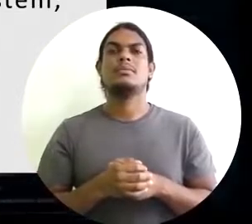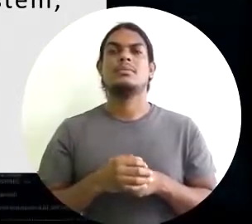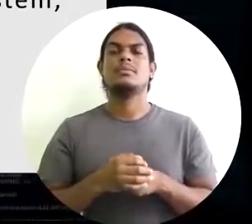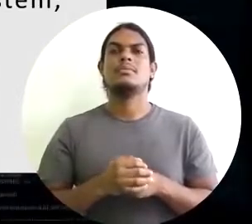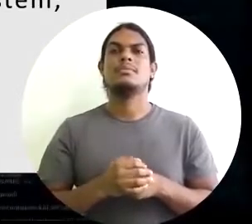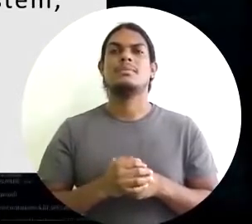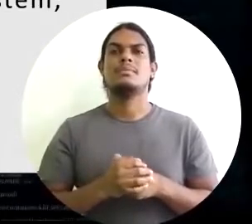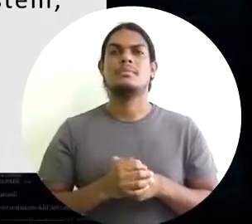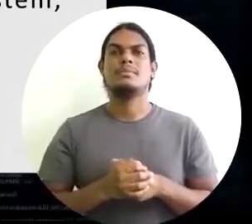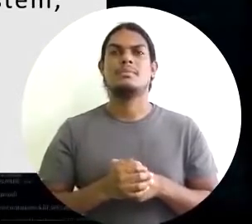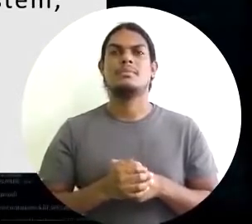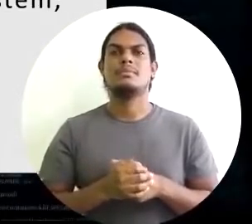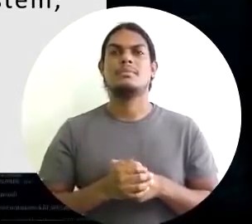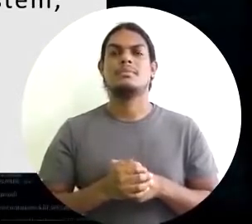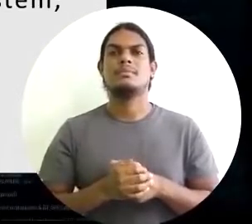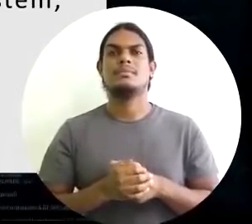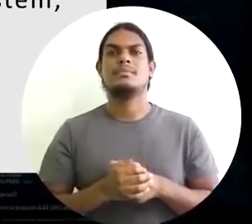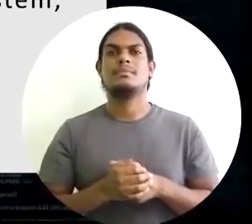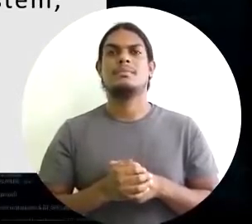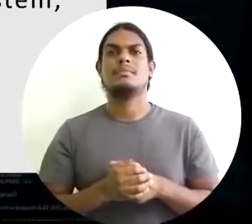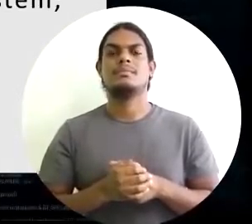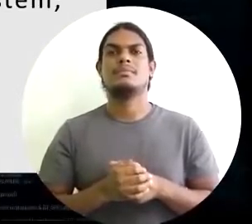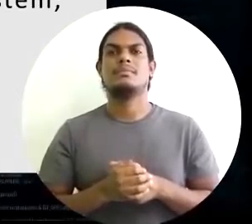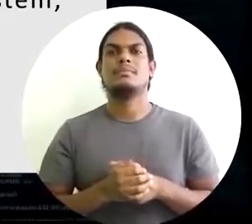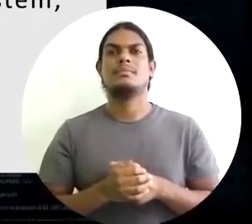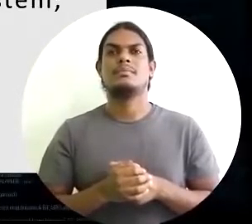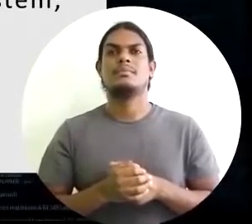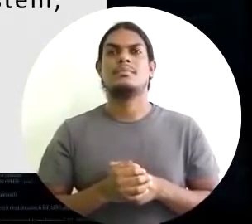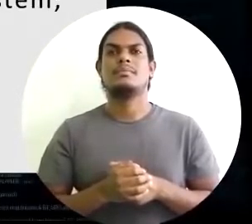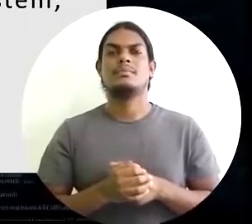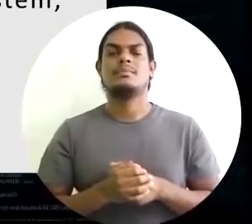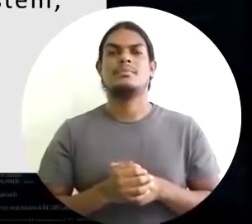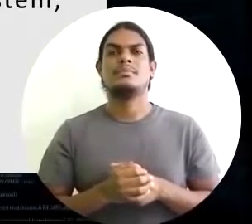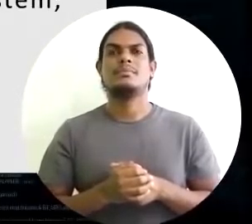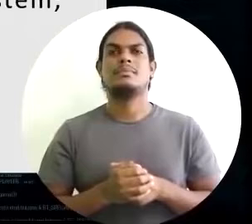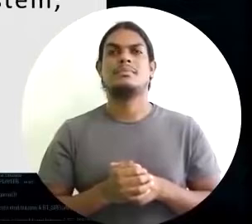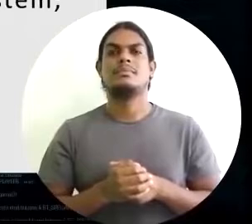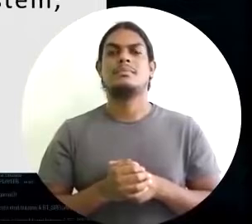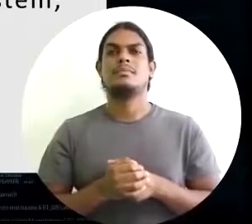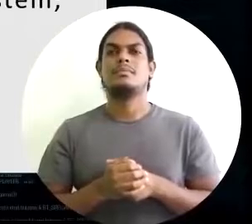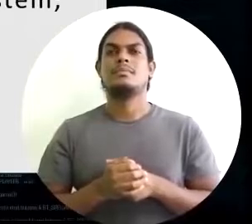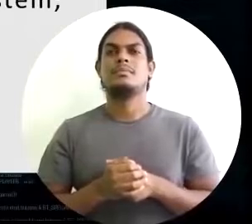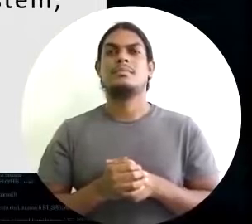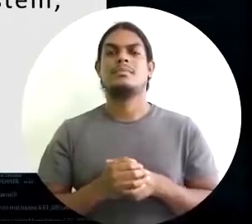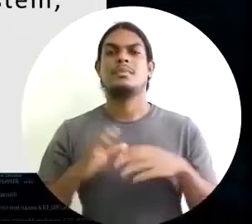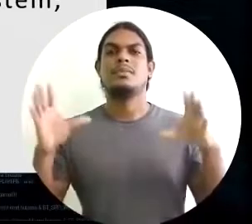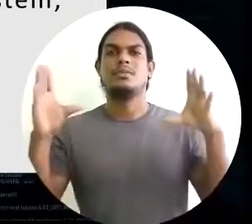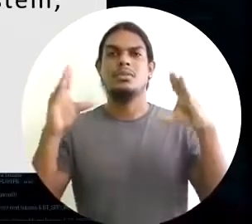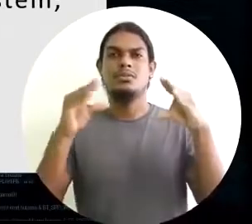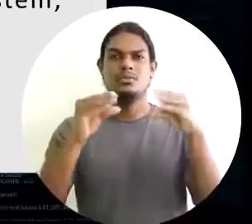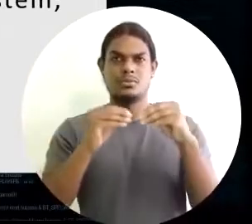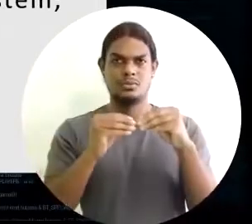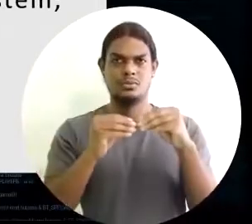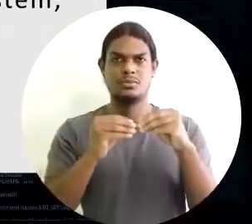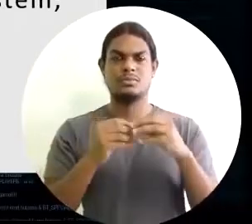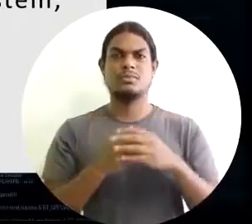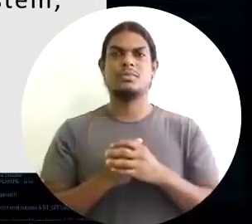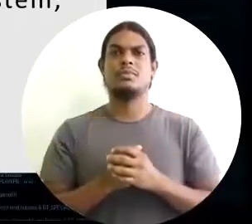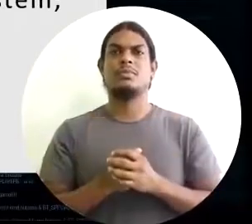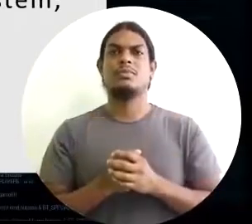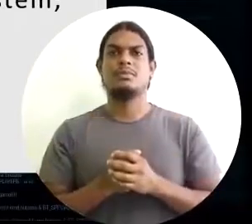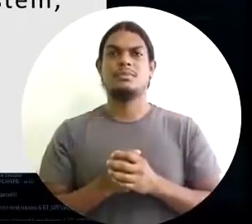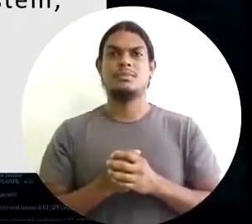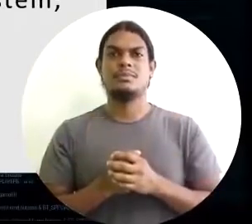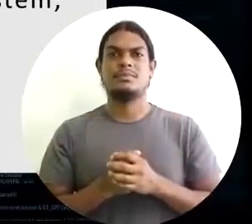qual os recursos do curso estão dirigidos. Eles se resumem naquela parte,